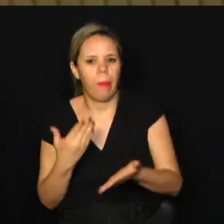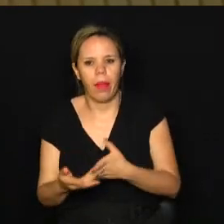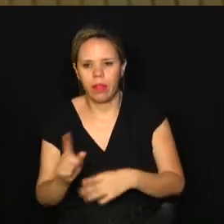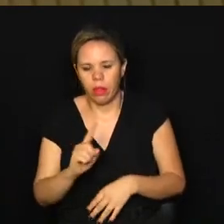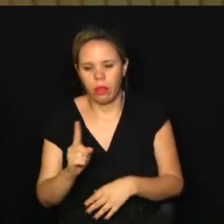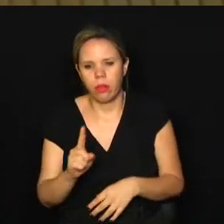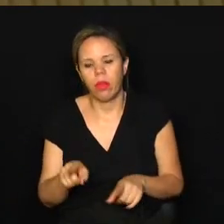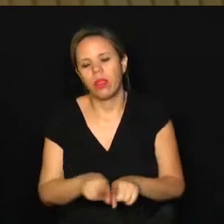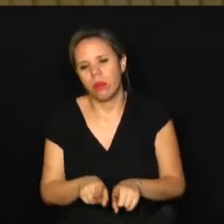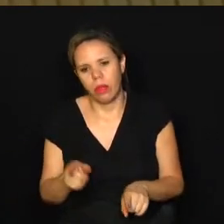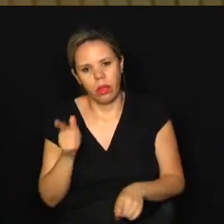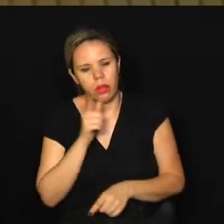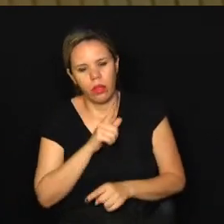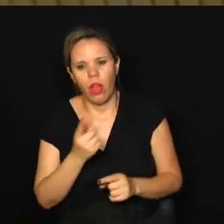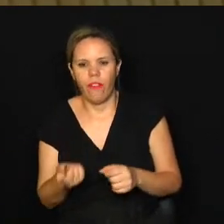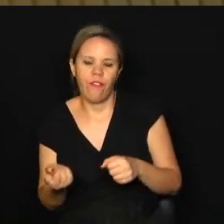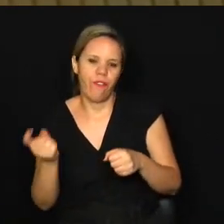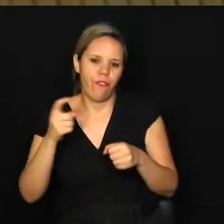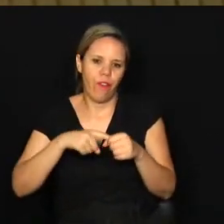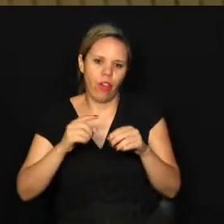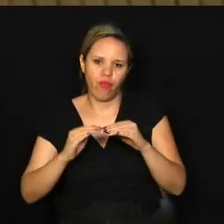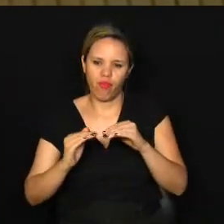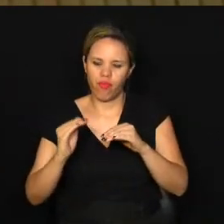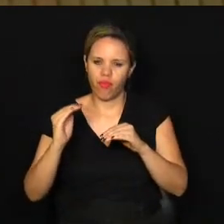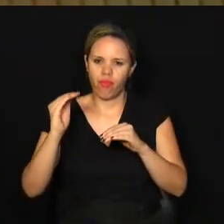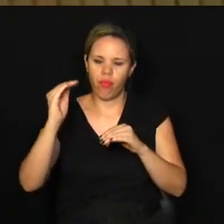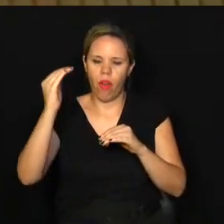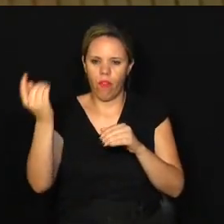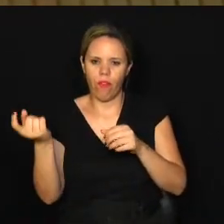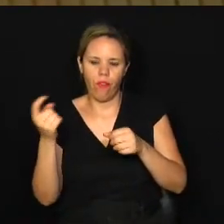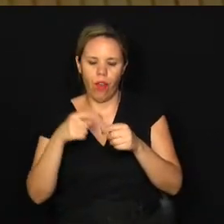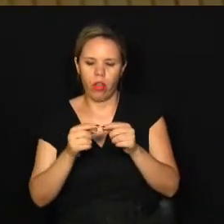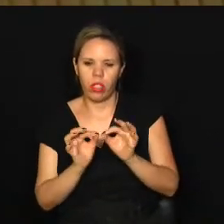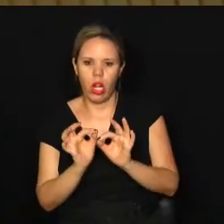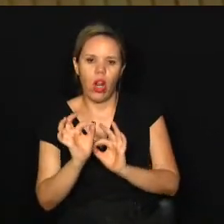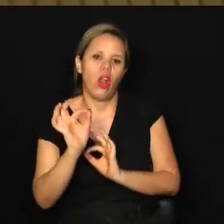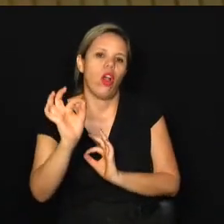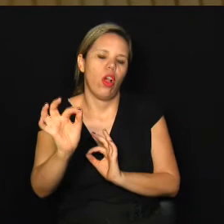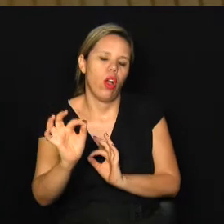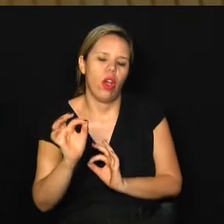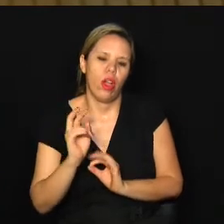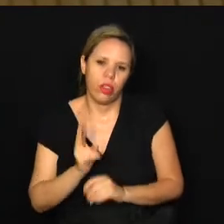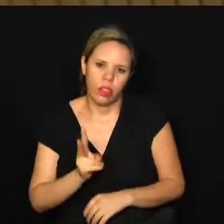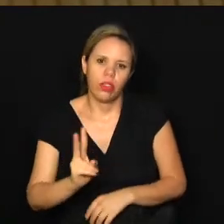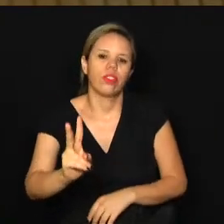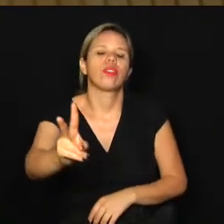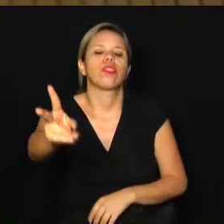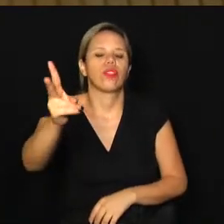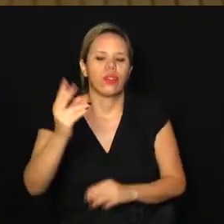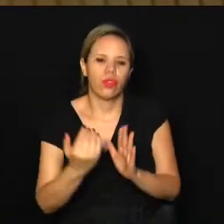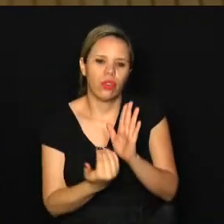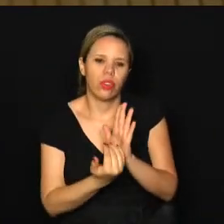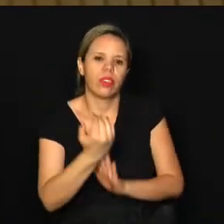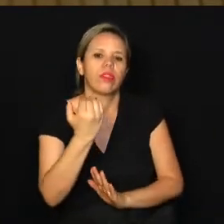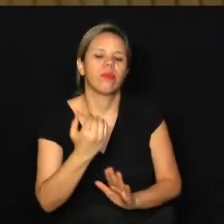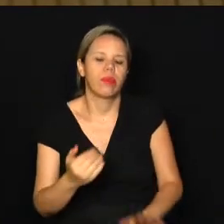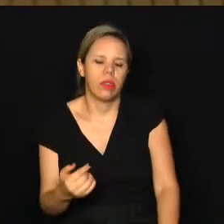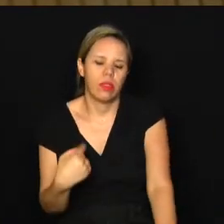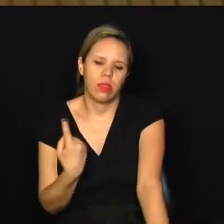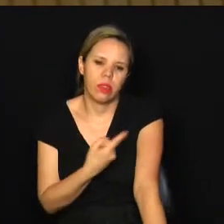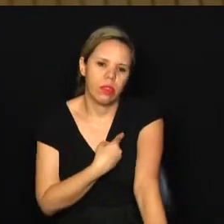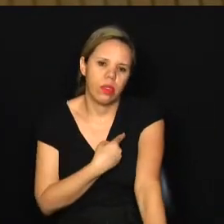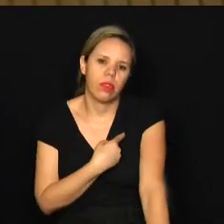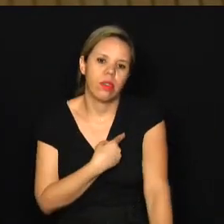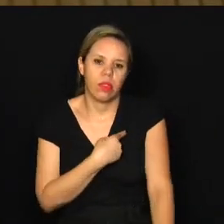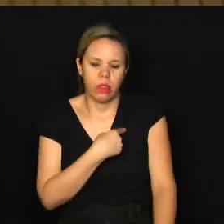outro lado, ela volta para o nível anterior. Se a gente pegar a longo prazo, ela tem uma continuidade. Então, essa é a nossa